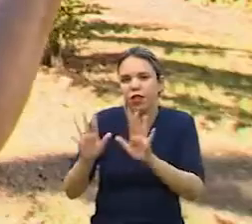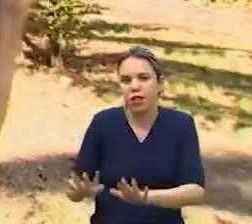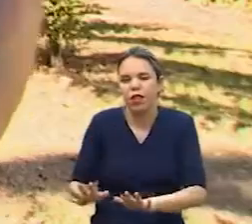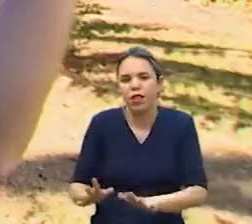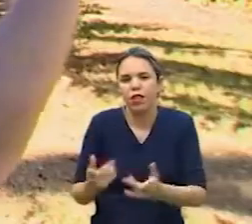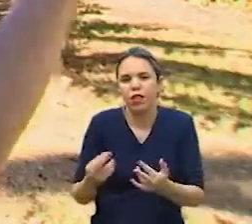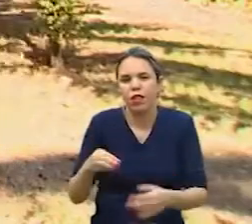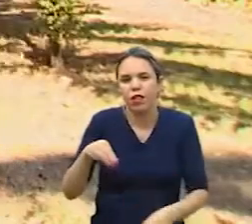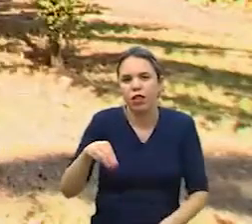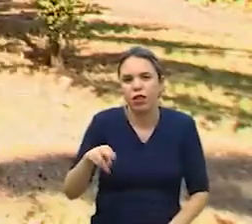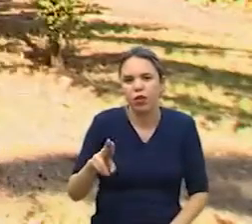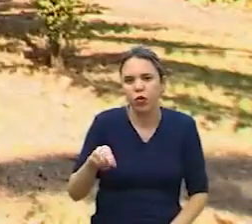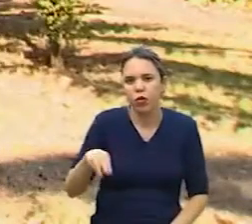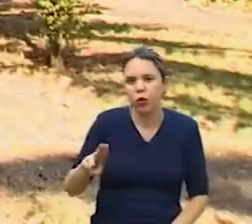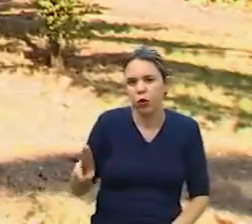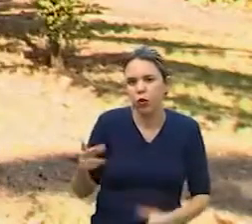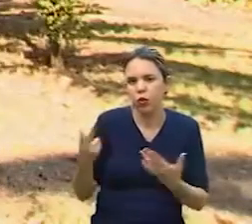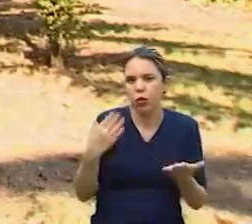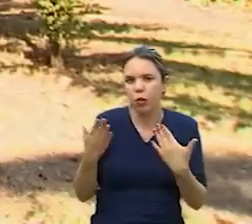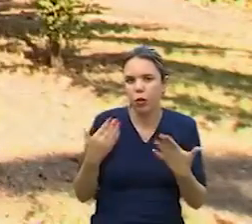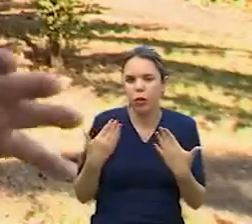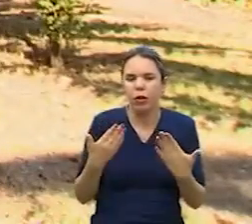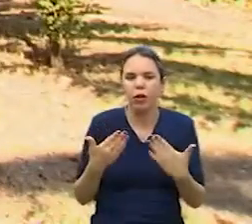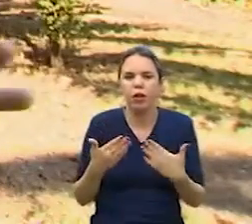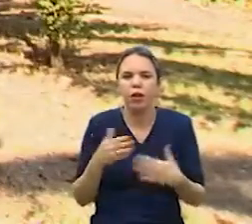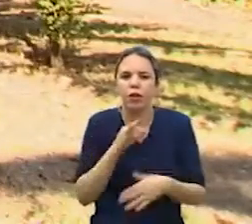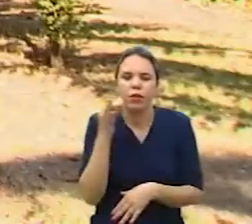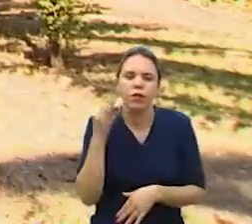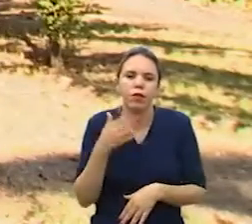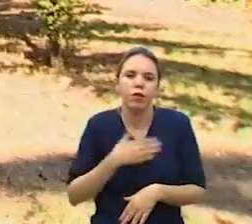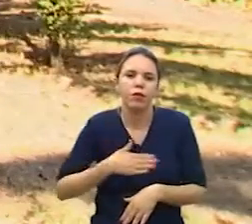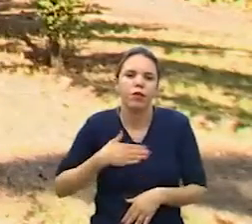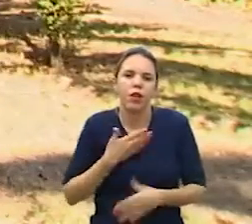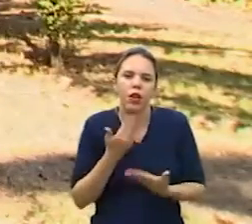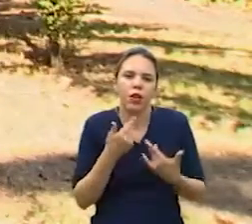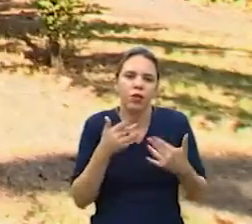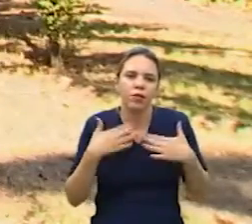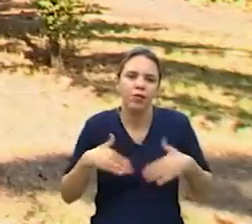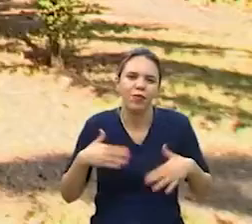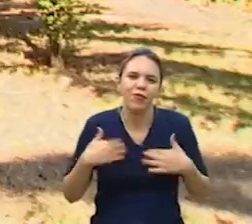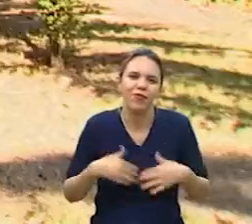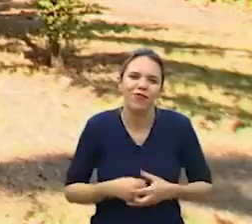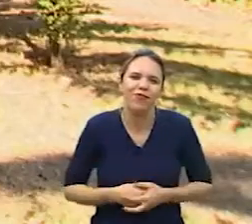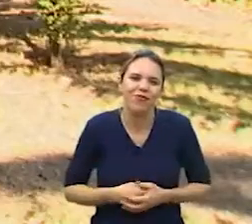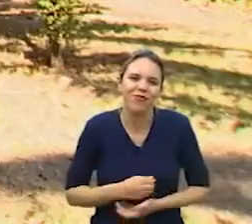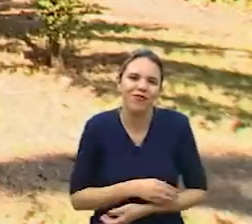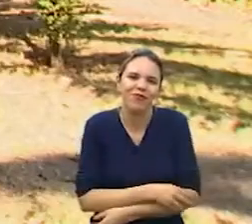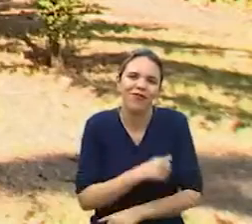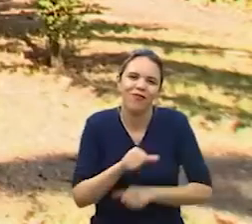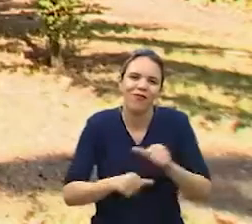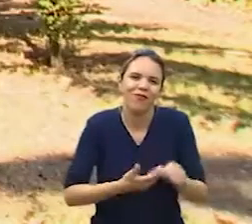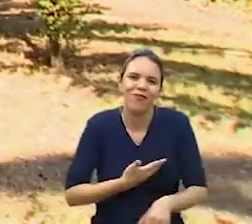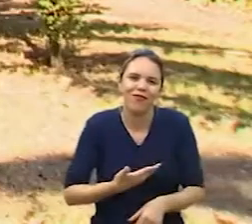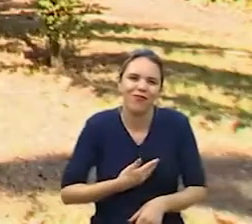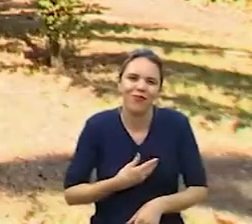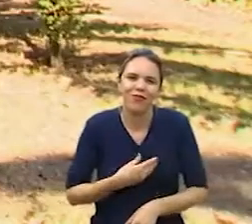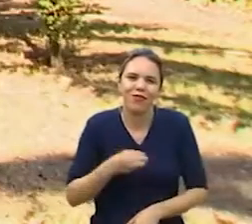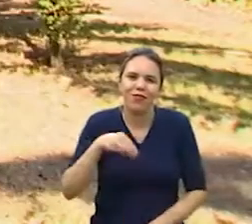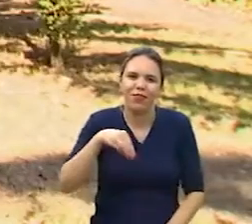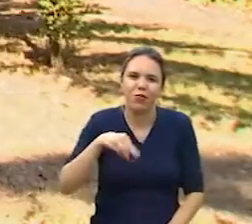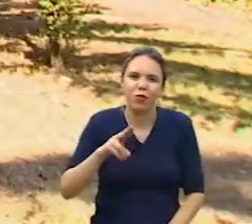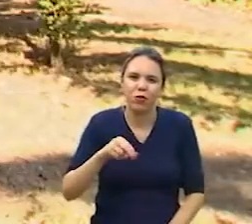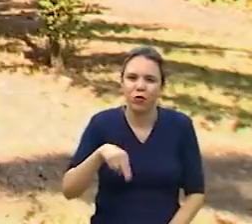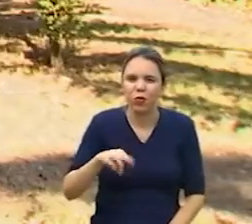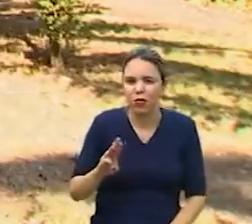colocou, a Iraci colocou ela com a Mumu. Aí com a Mumu as duas ficam ali numa boa, tranquila, comidinha, sossegada. Viraram amigas,